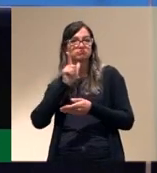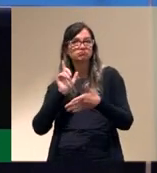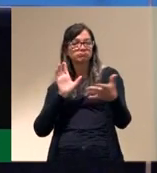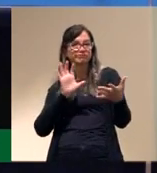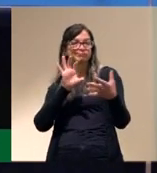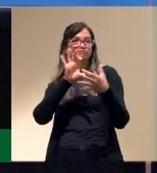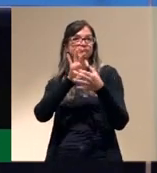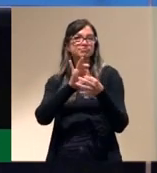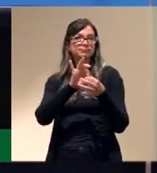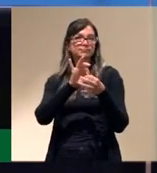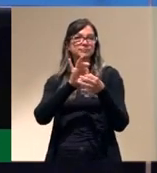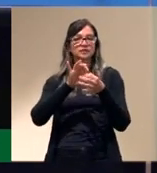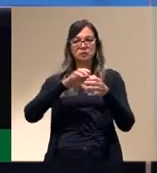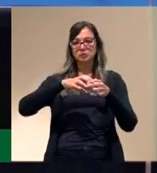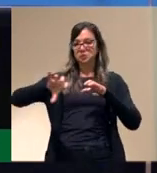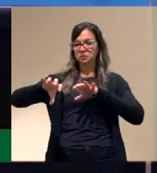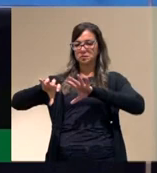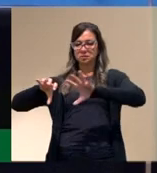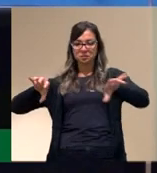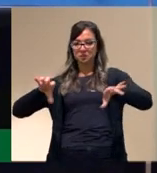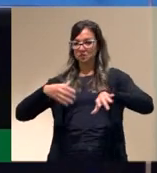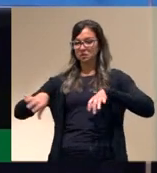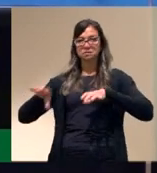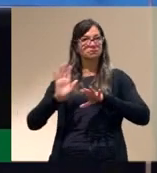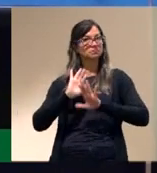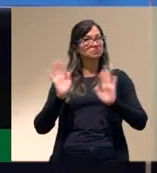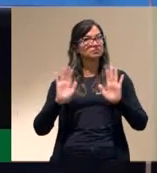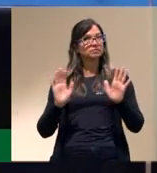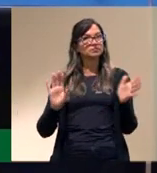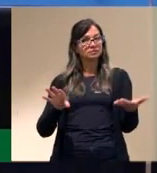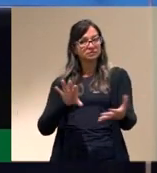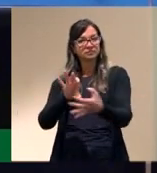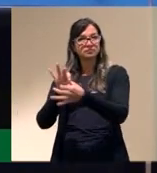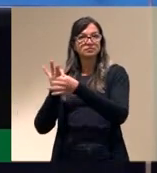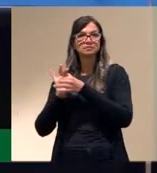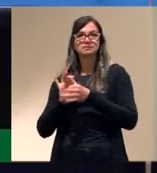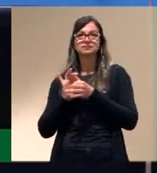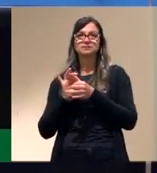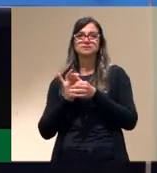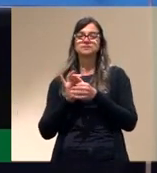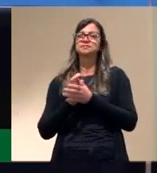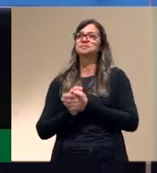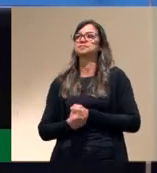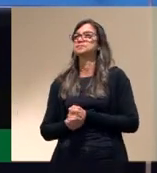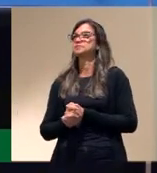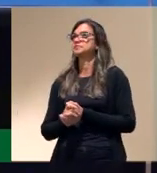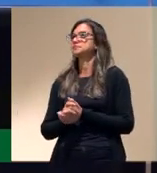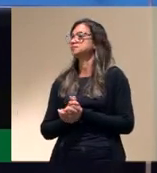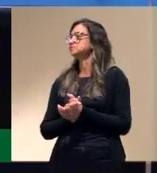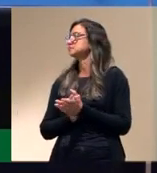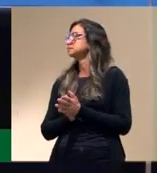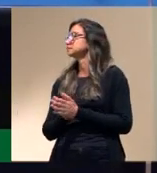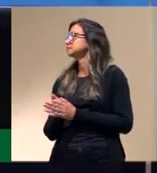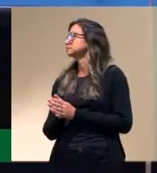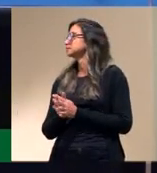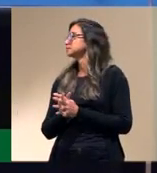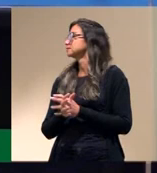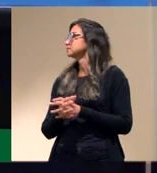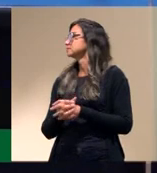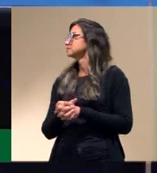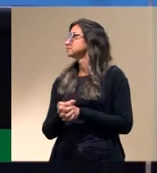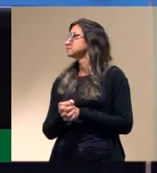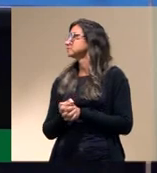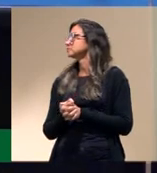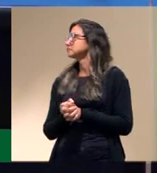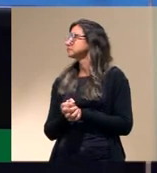não separada e parcial cada um dos núcleos pedagógicos. Né? Então, eu acho que agora, com